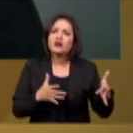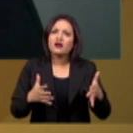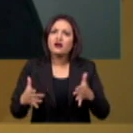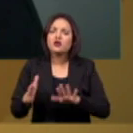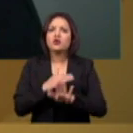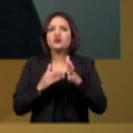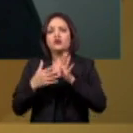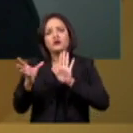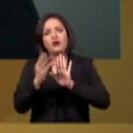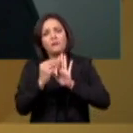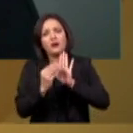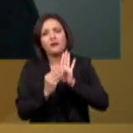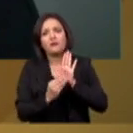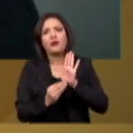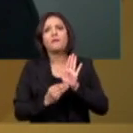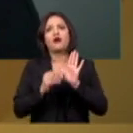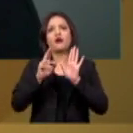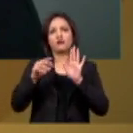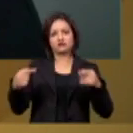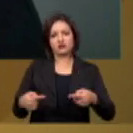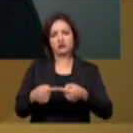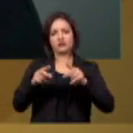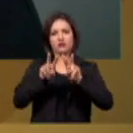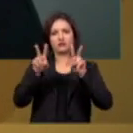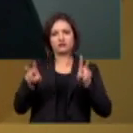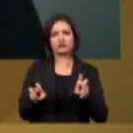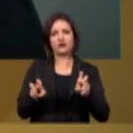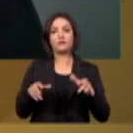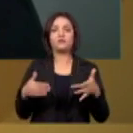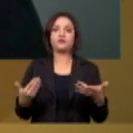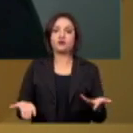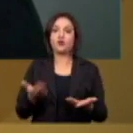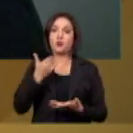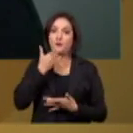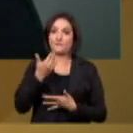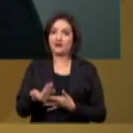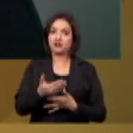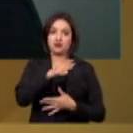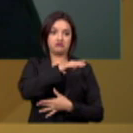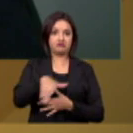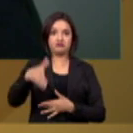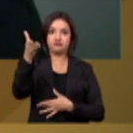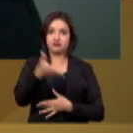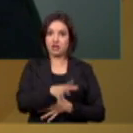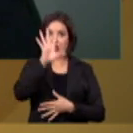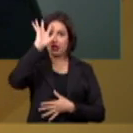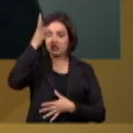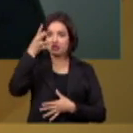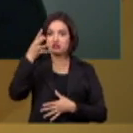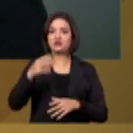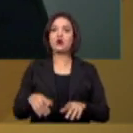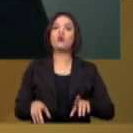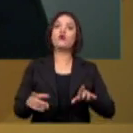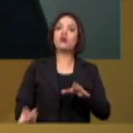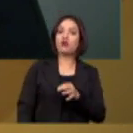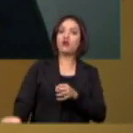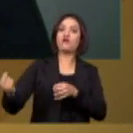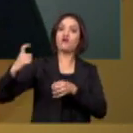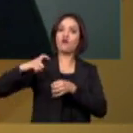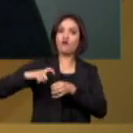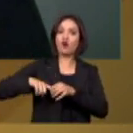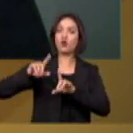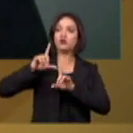que tratam da matéria que queriam a cassação da decisão impugnada a restauração